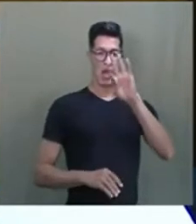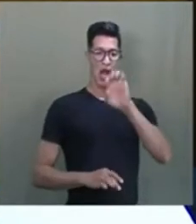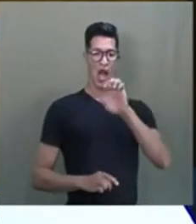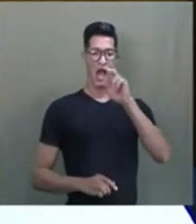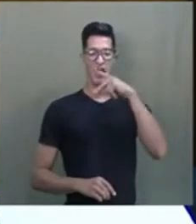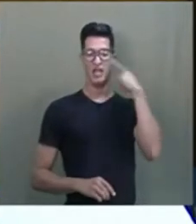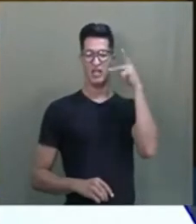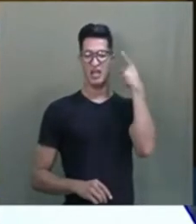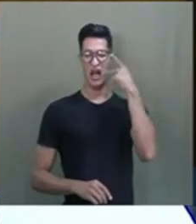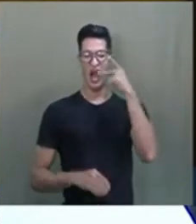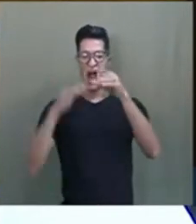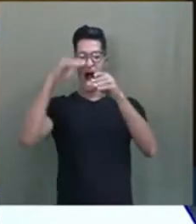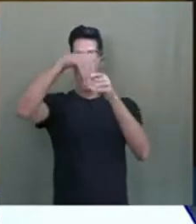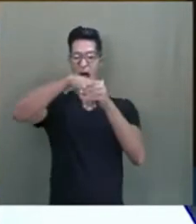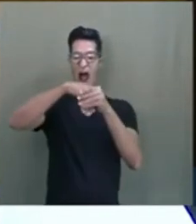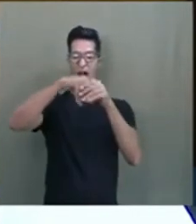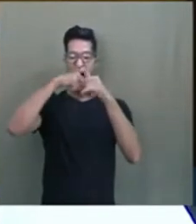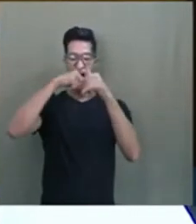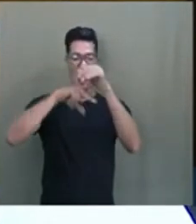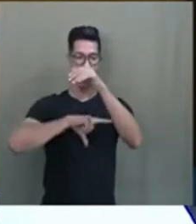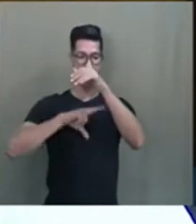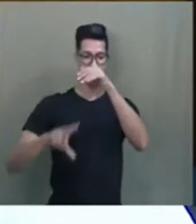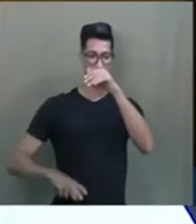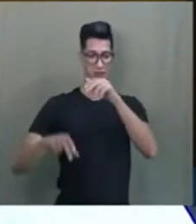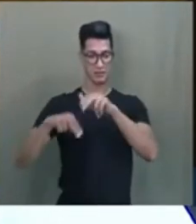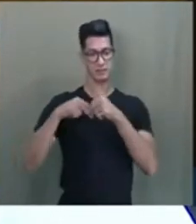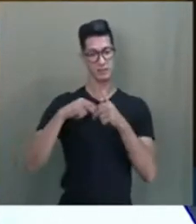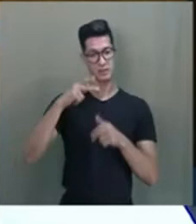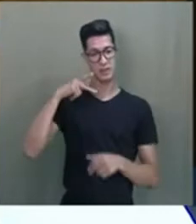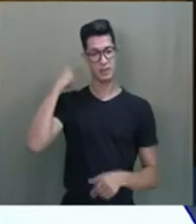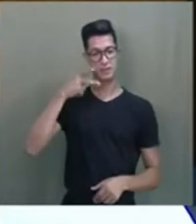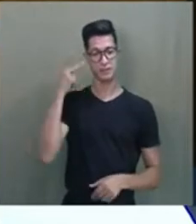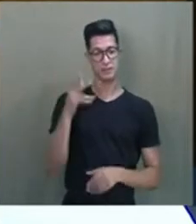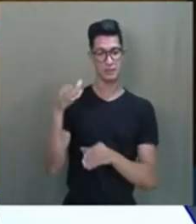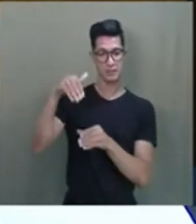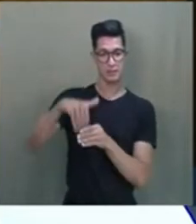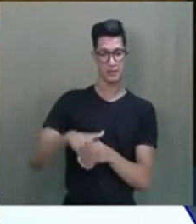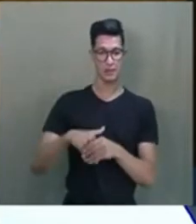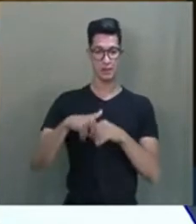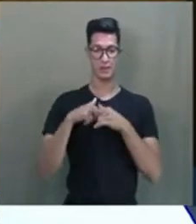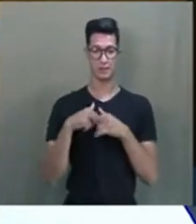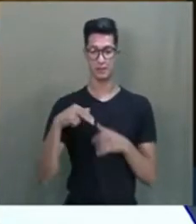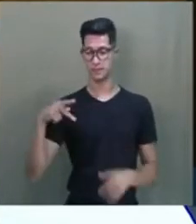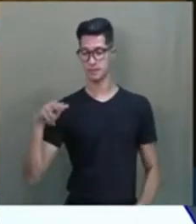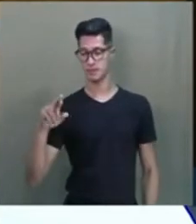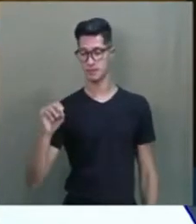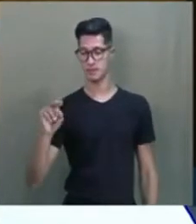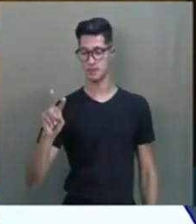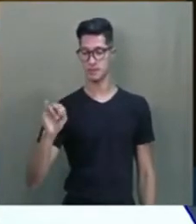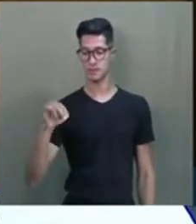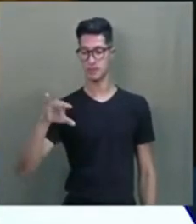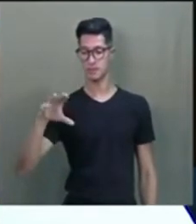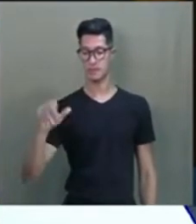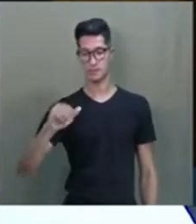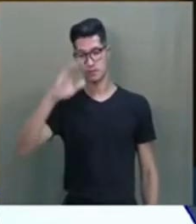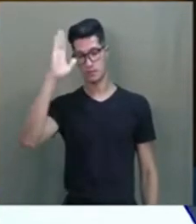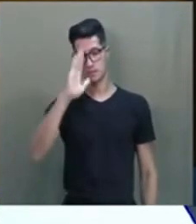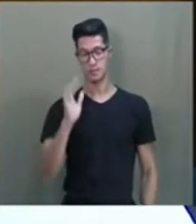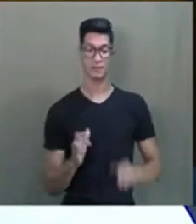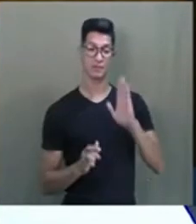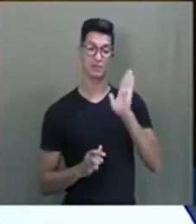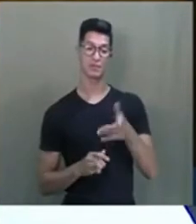parlamentares eleitos por Portugal e parlamentares eleitos pelas províncias brasileiras, já